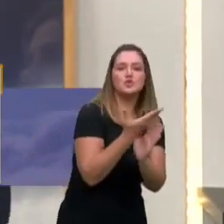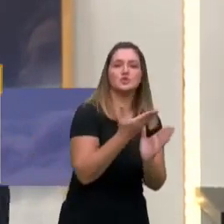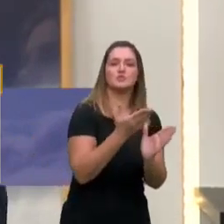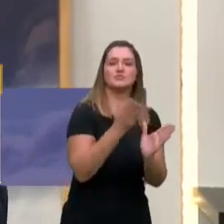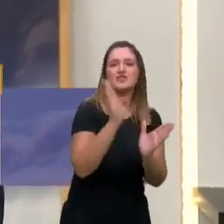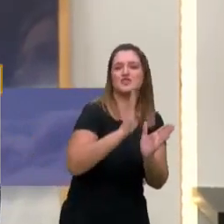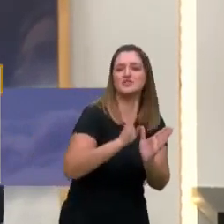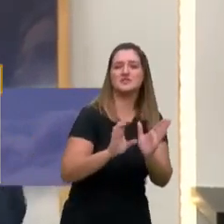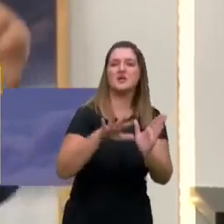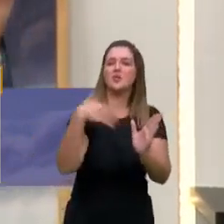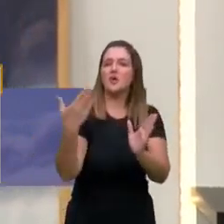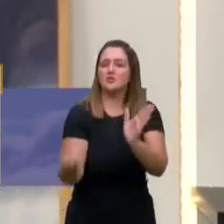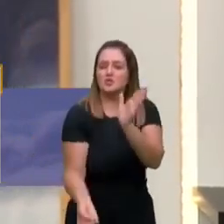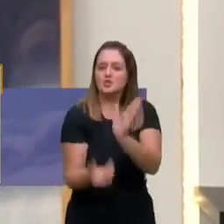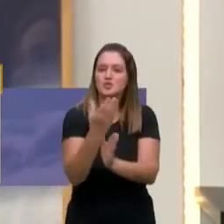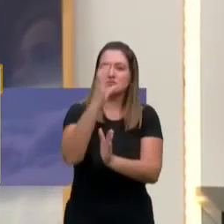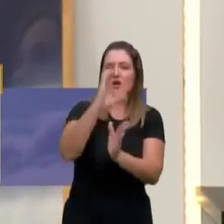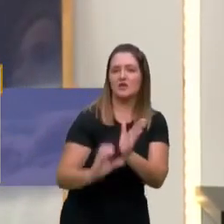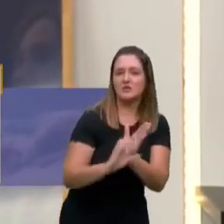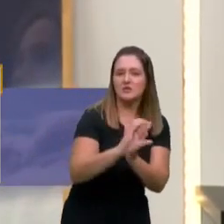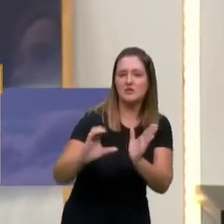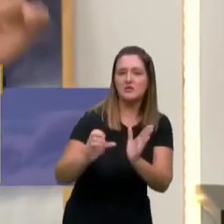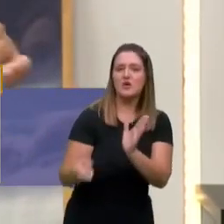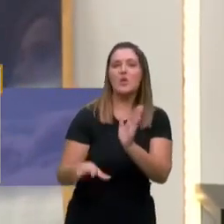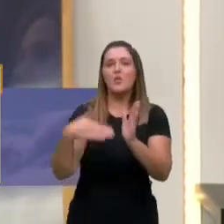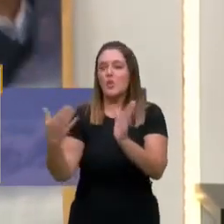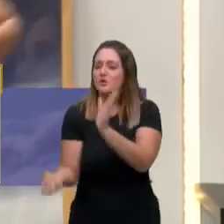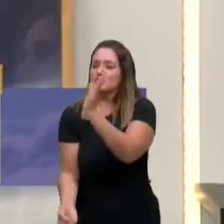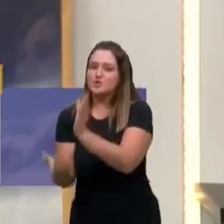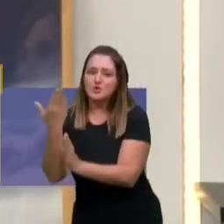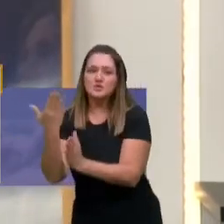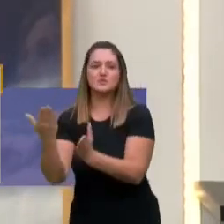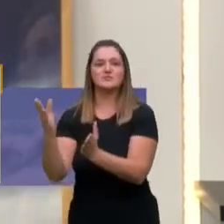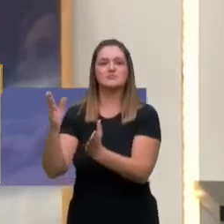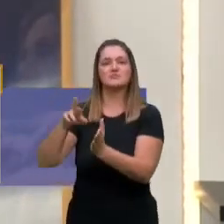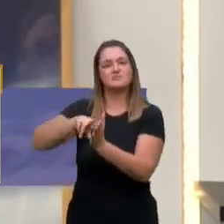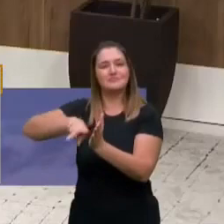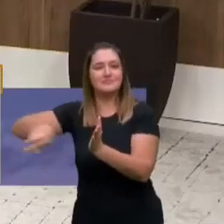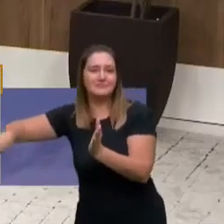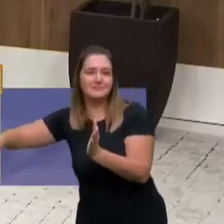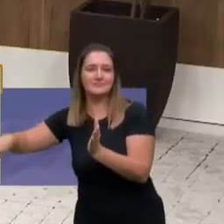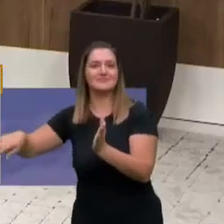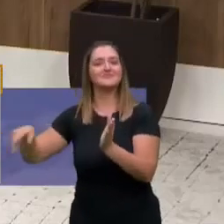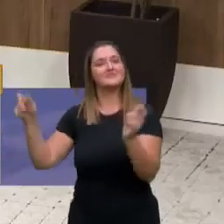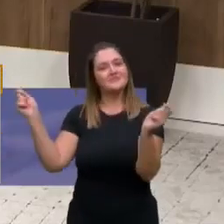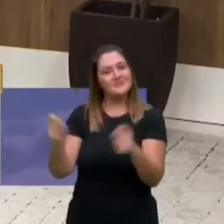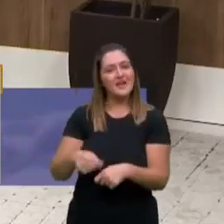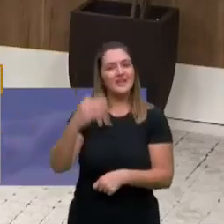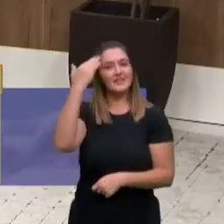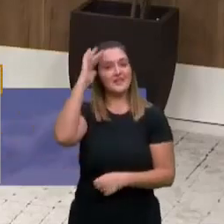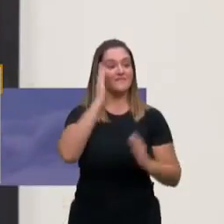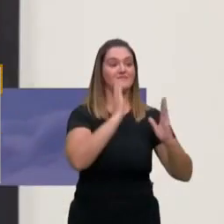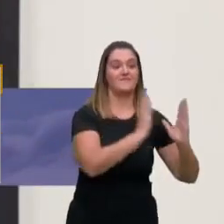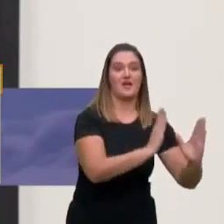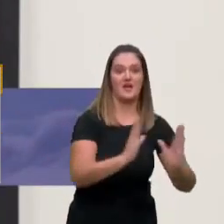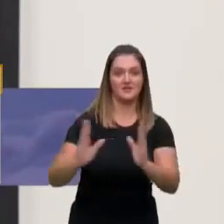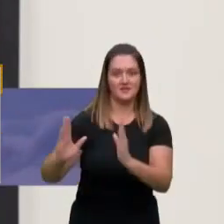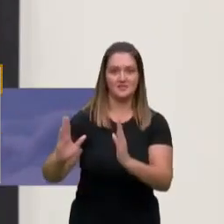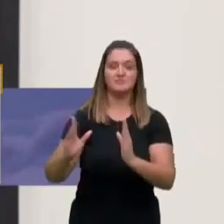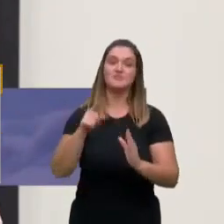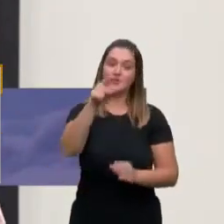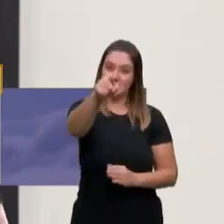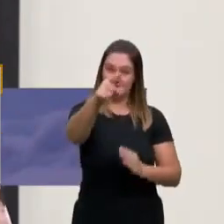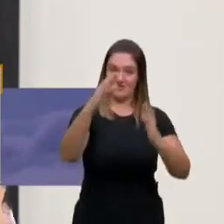quando surgiu a Adventista. Aí você começa a entender o porquê dessa situação toda hoje no mundo que a gente vive. Que legal. E não importa você ir de casa de